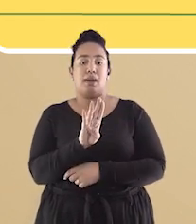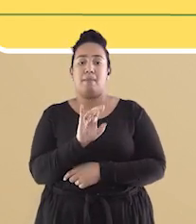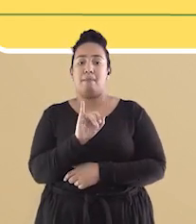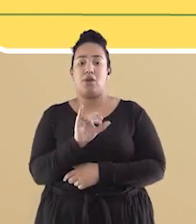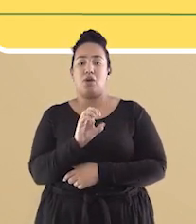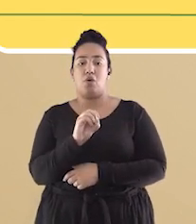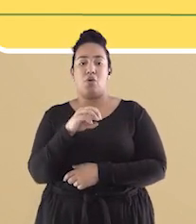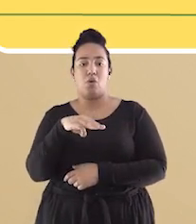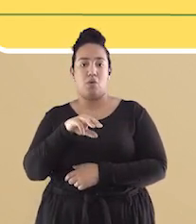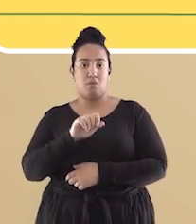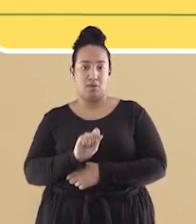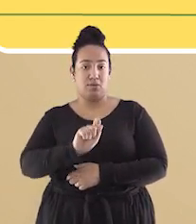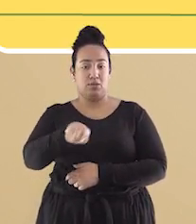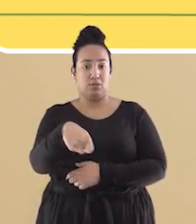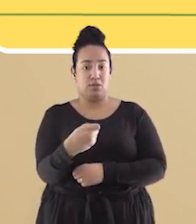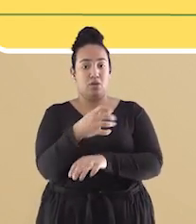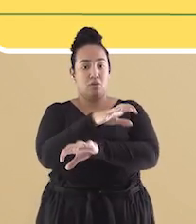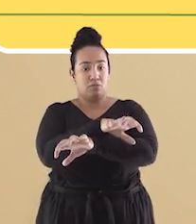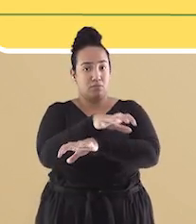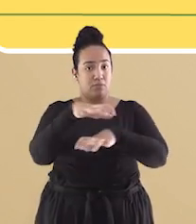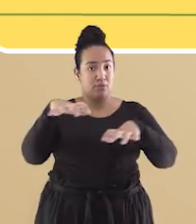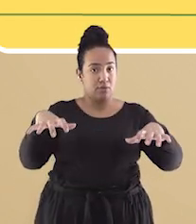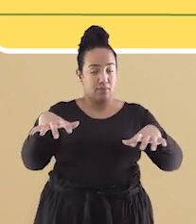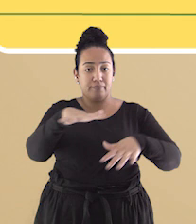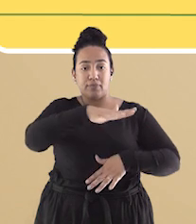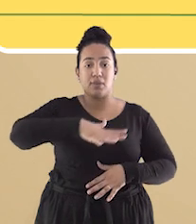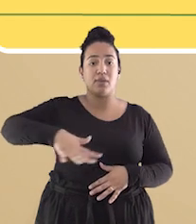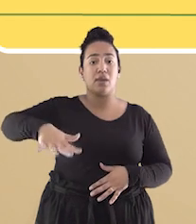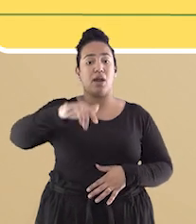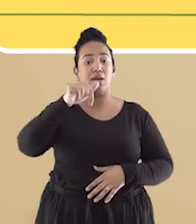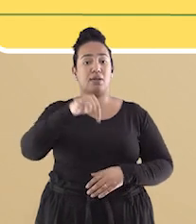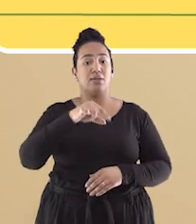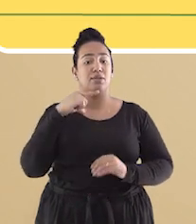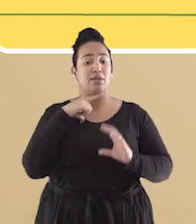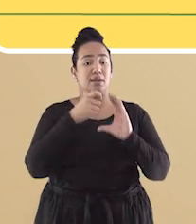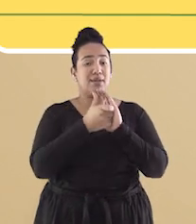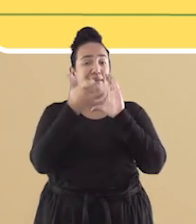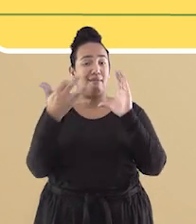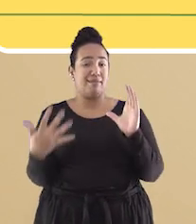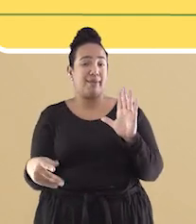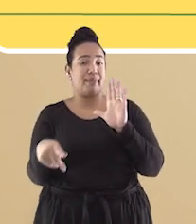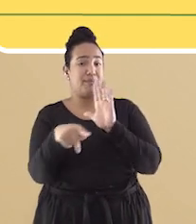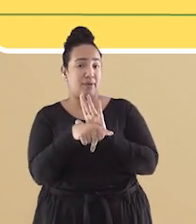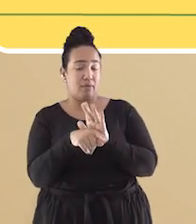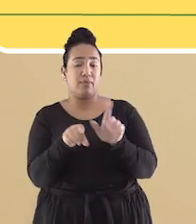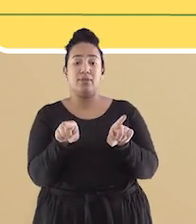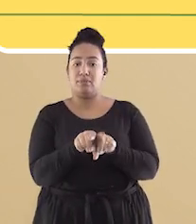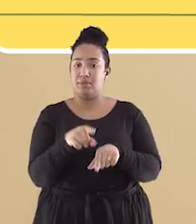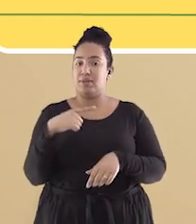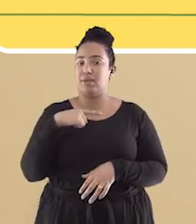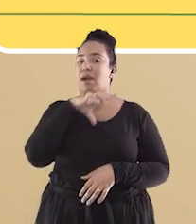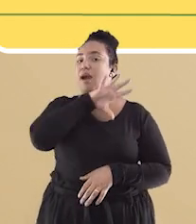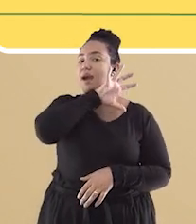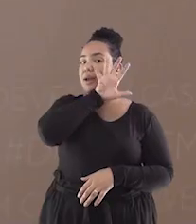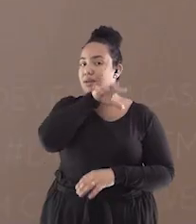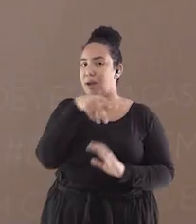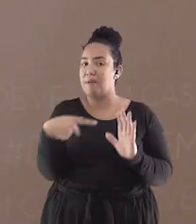são espaços geográficos com características específicas e que abrigam espécies próprias da